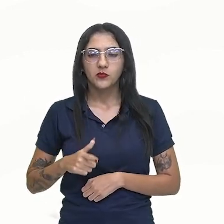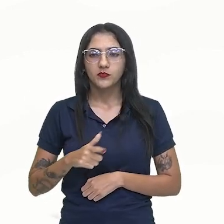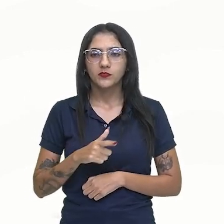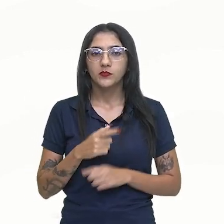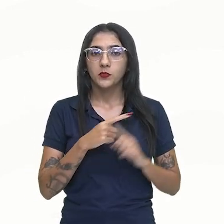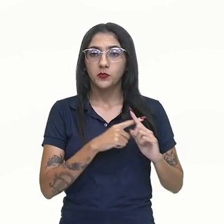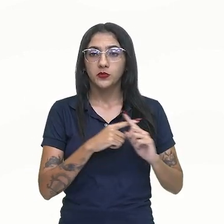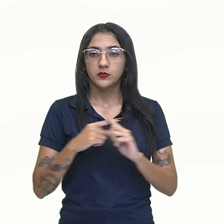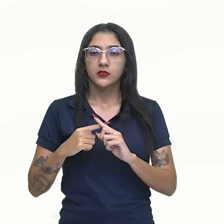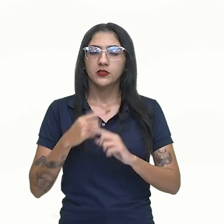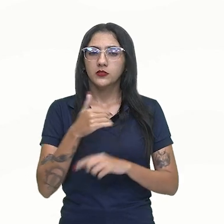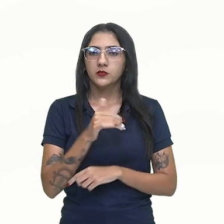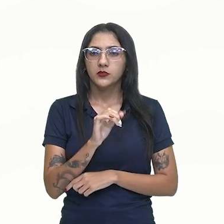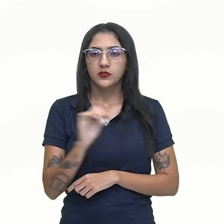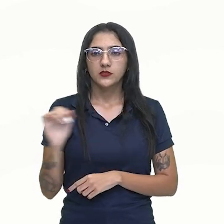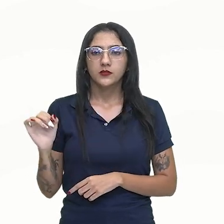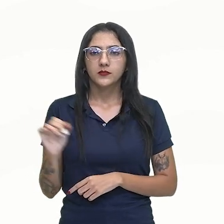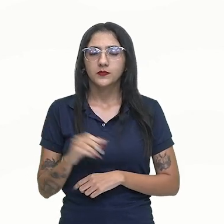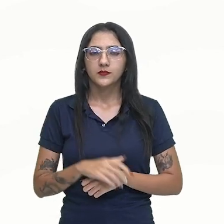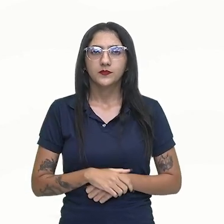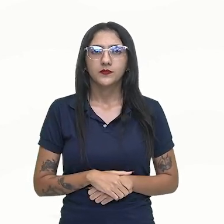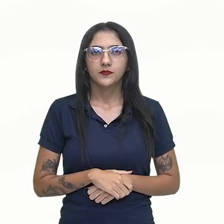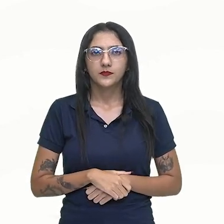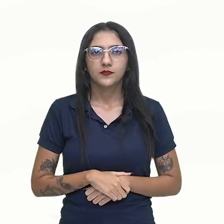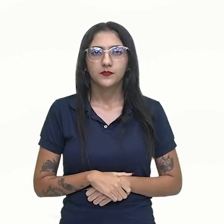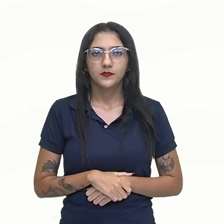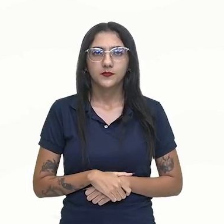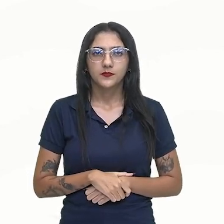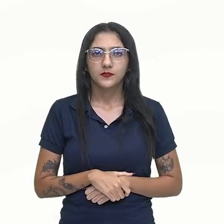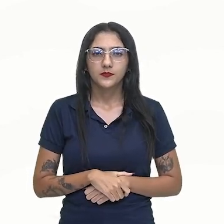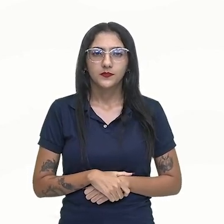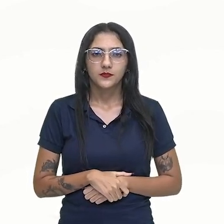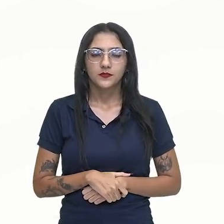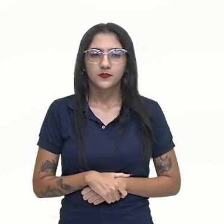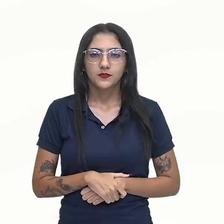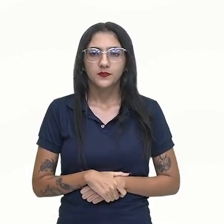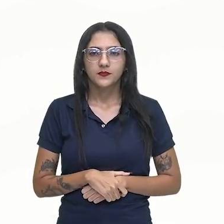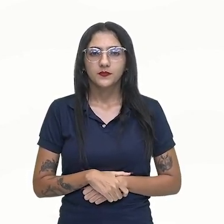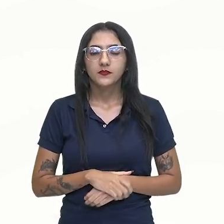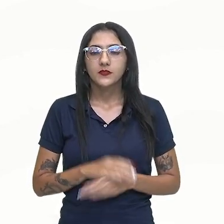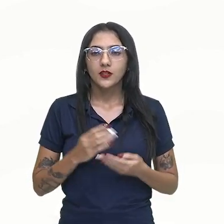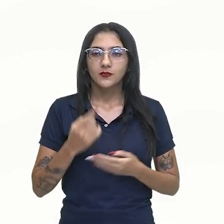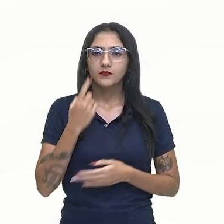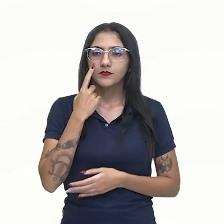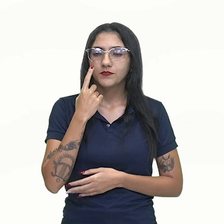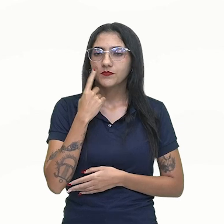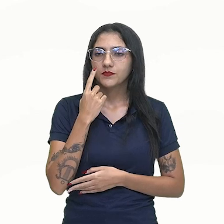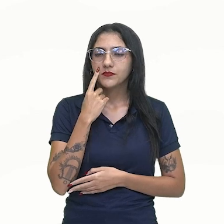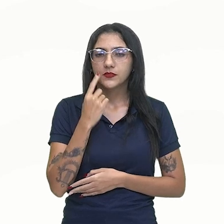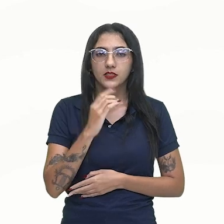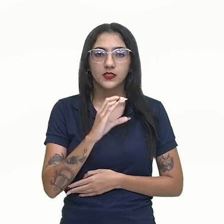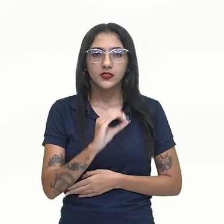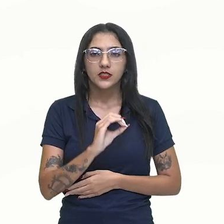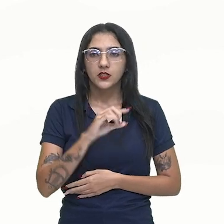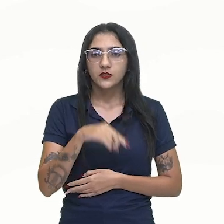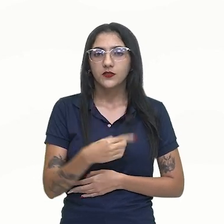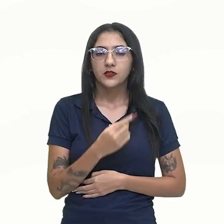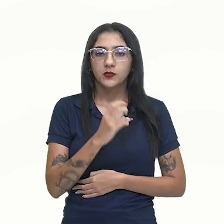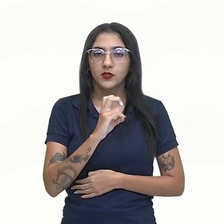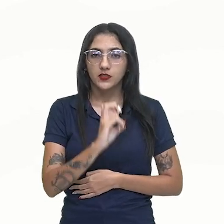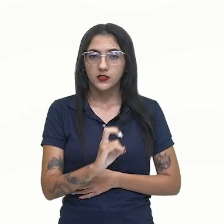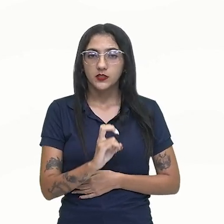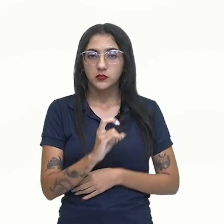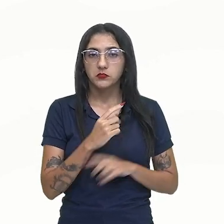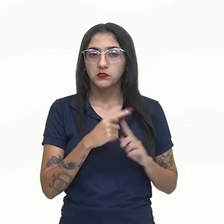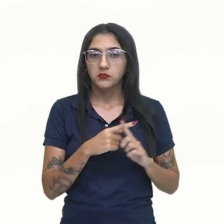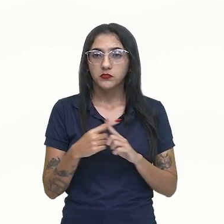tá? Então, vou pegar aqui o 0,5, multiplicar uma vez por